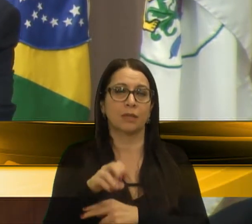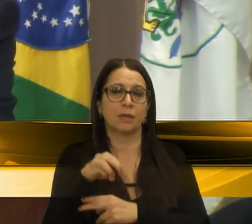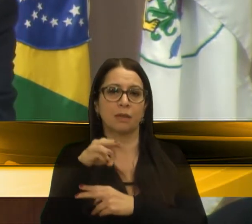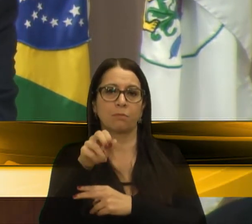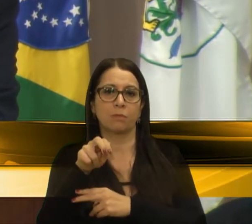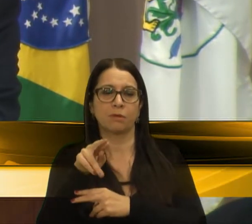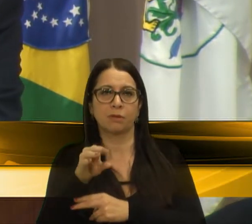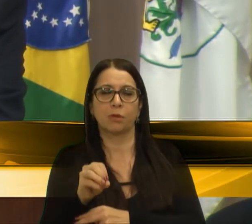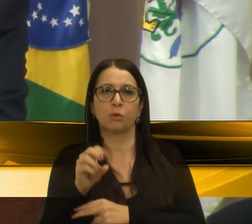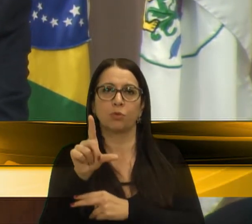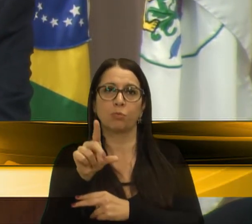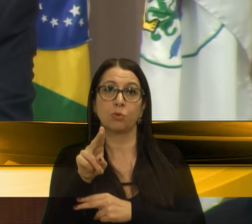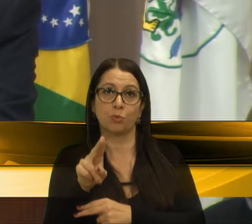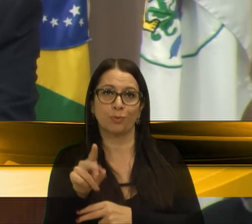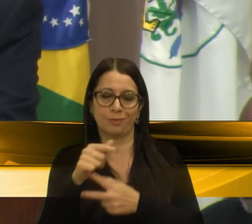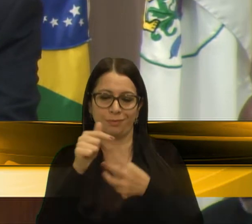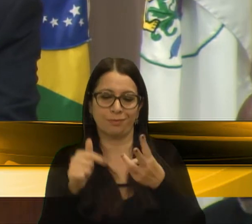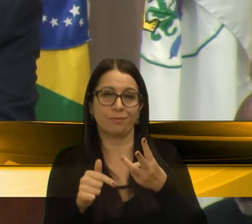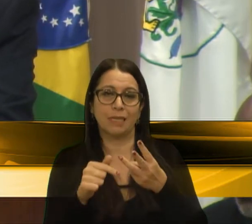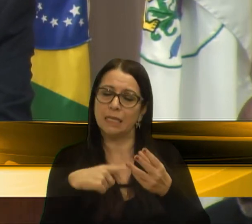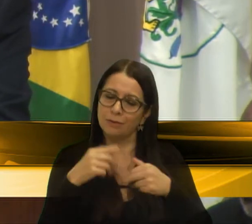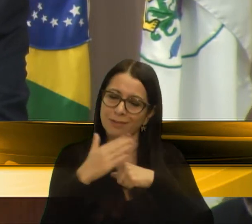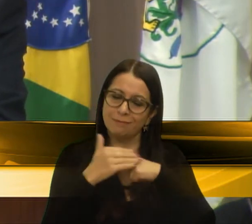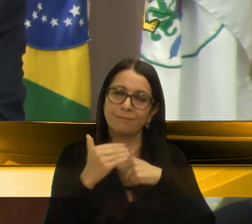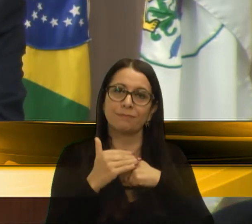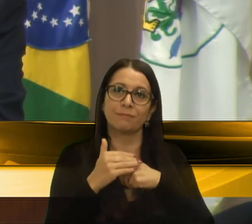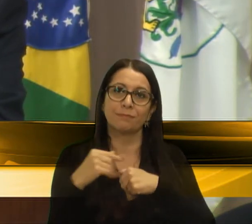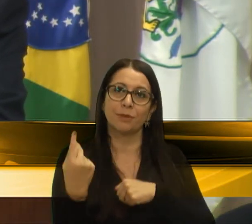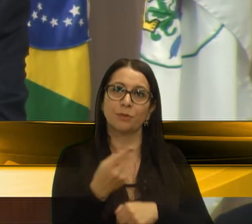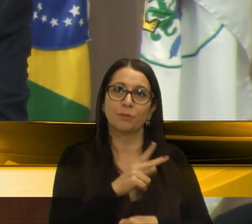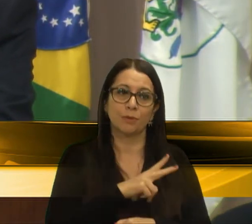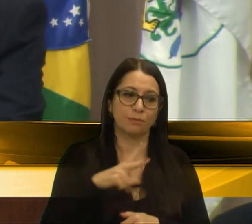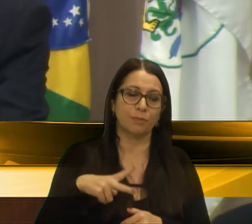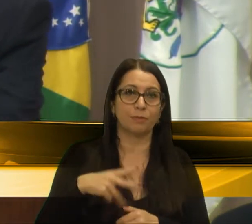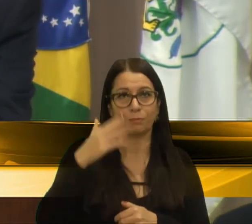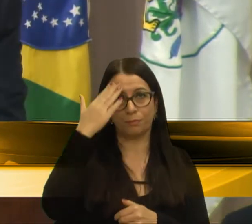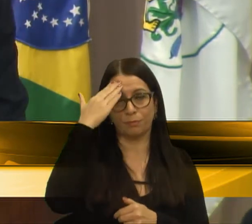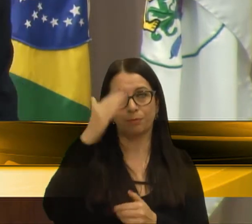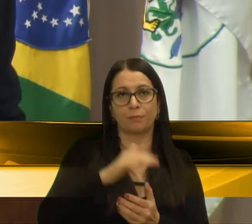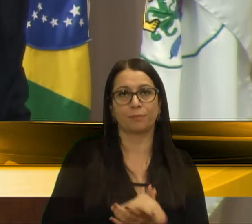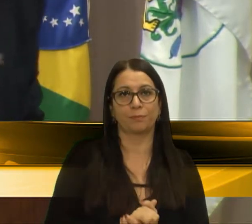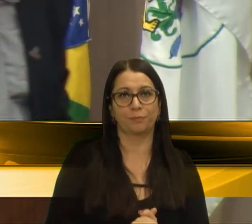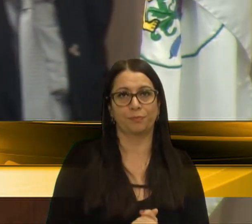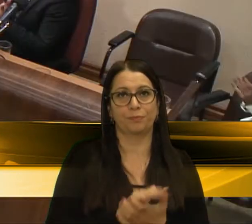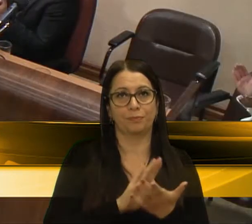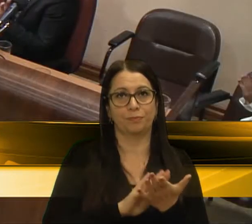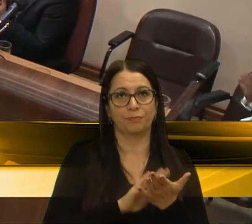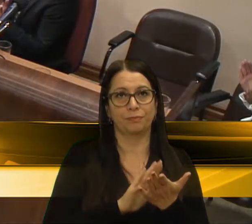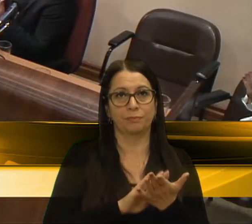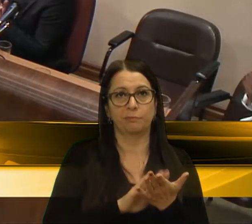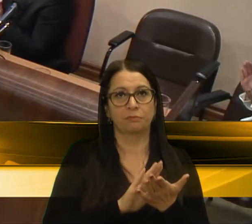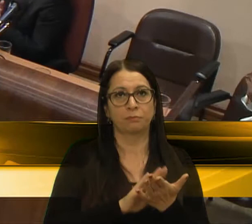e como a Luciana, que dão o seu carinho para os pacientes do SUS. Obrigado.